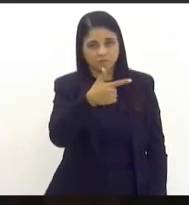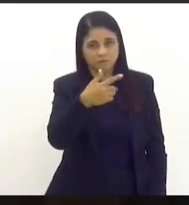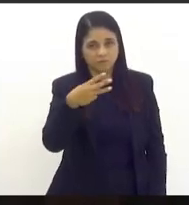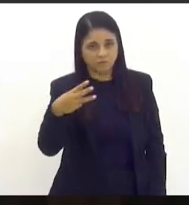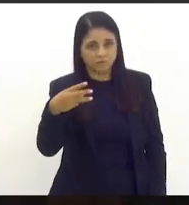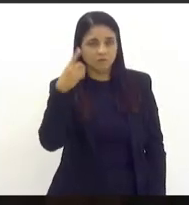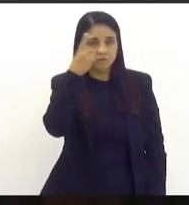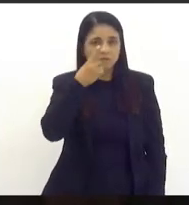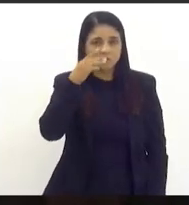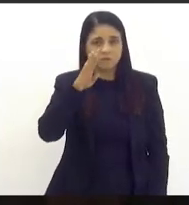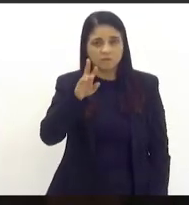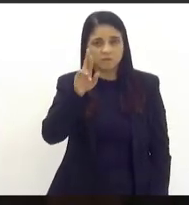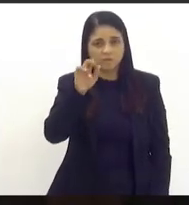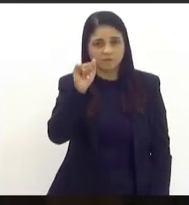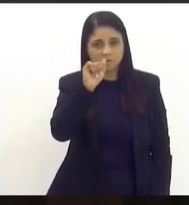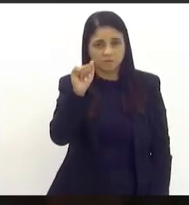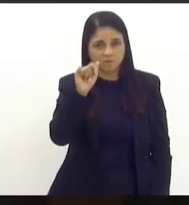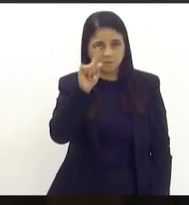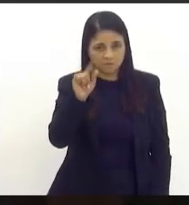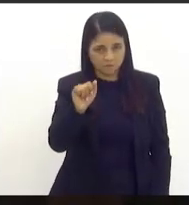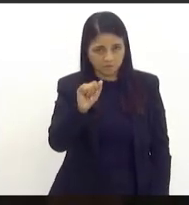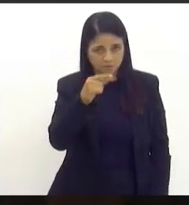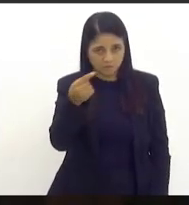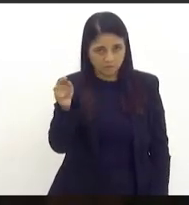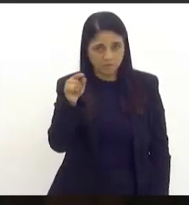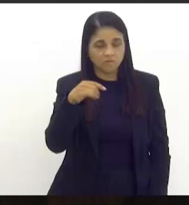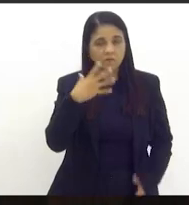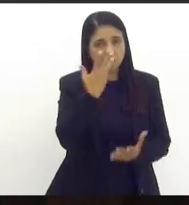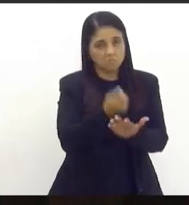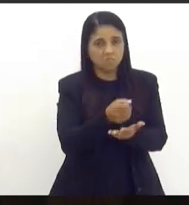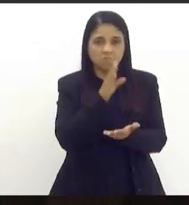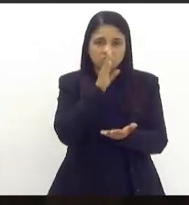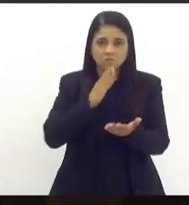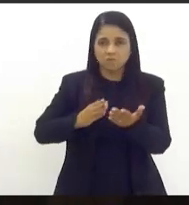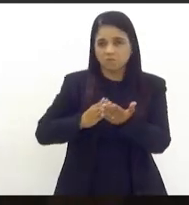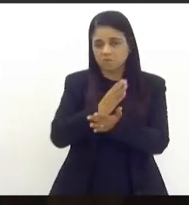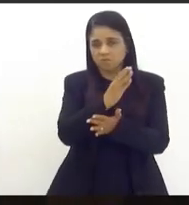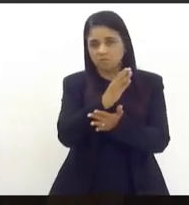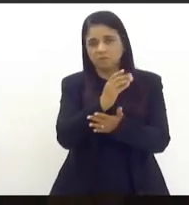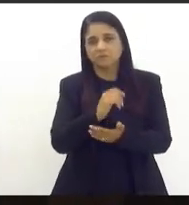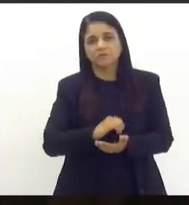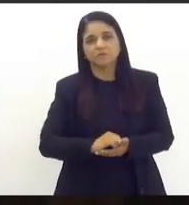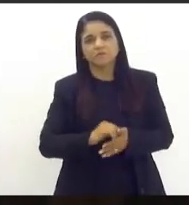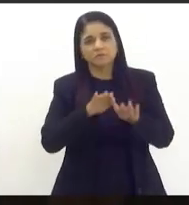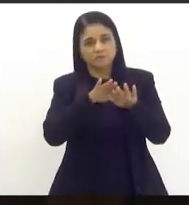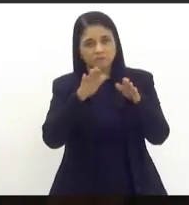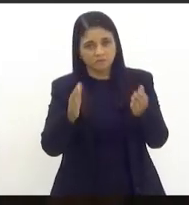Deputado brasão seus que a própria permanece Como estão aprovado